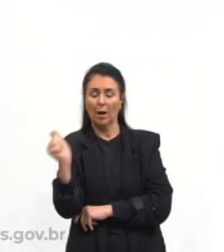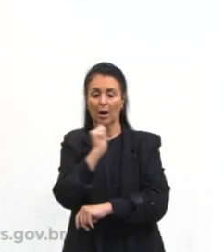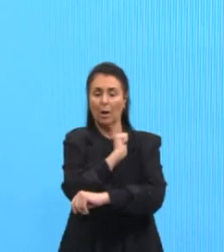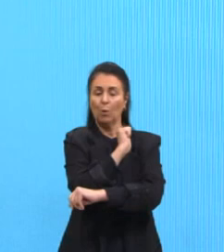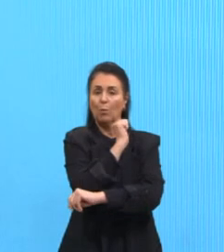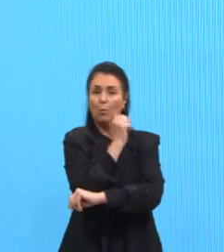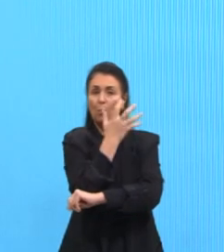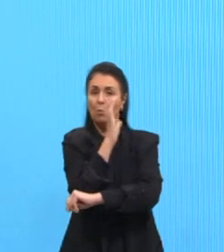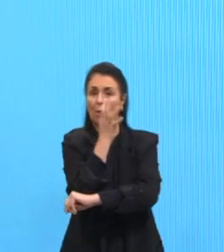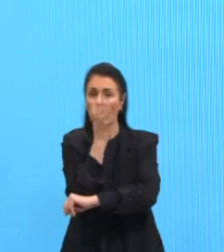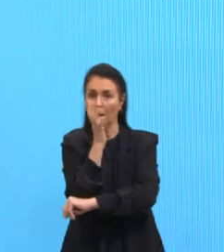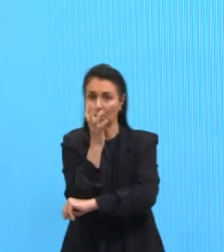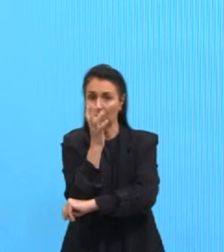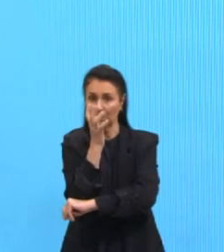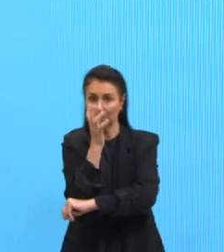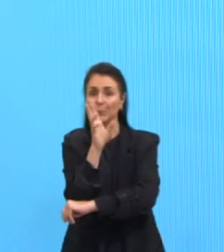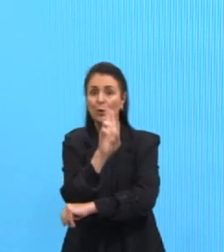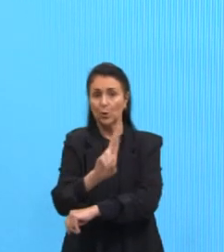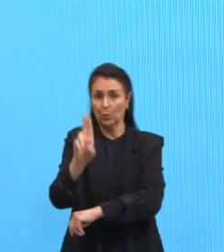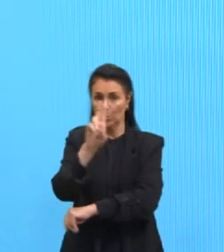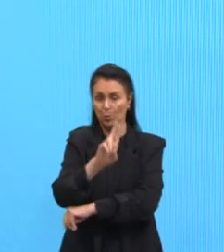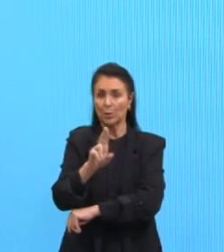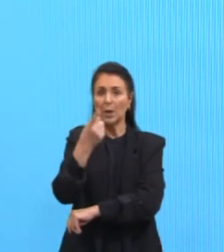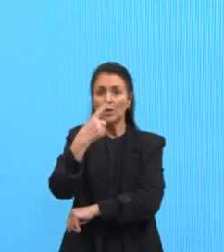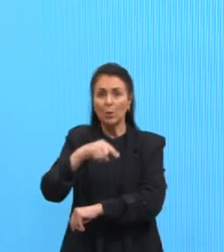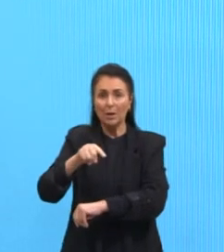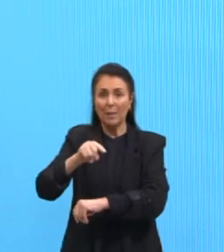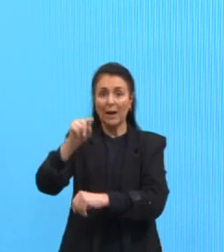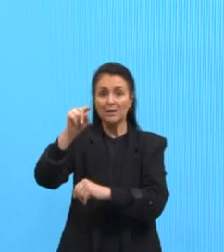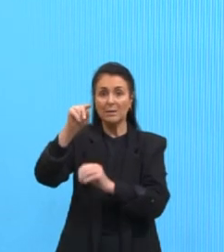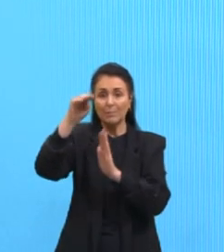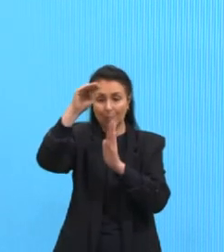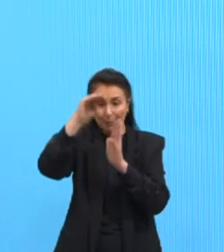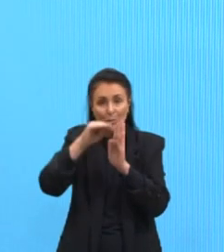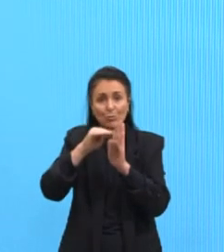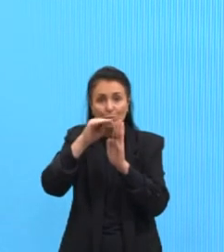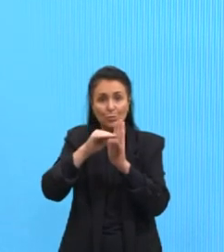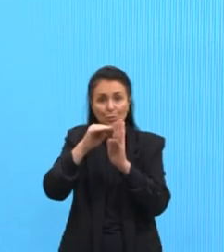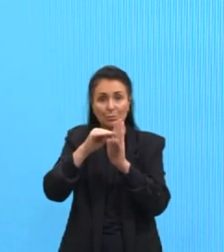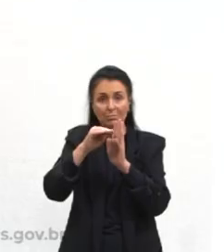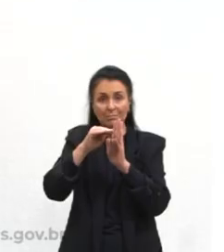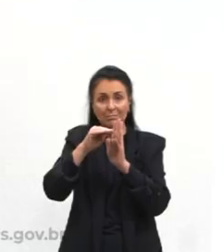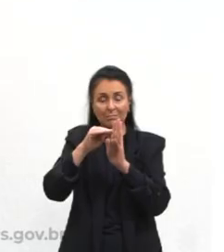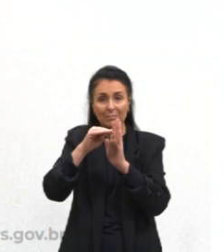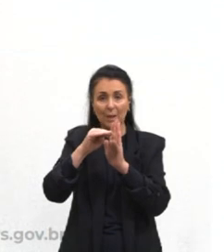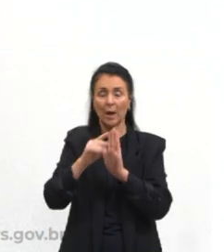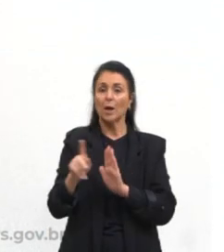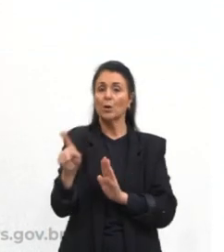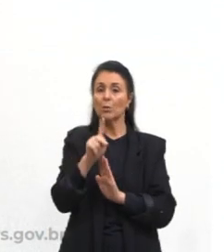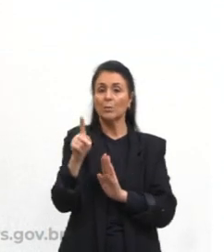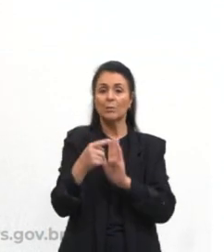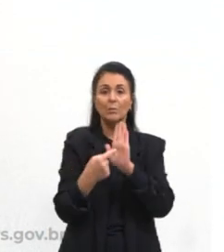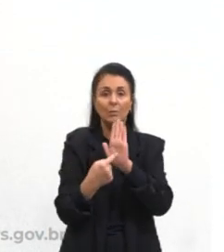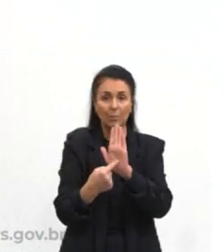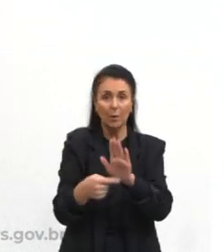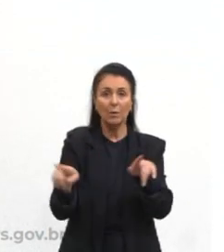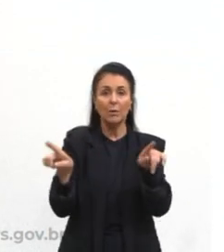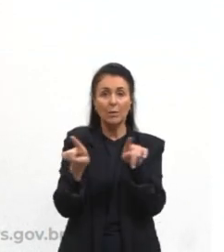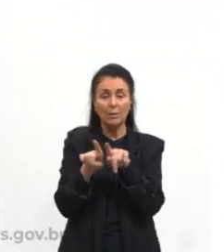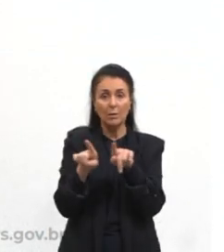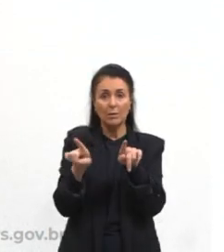coisa ali pode formar lenha e outra mais arbustiva né mas baixinha tá a gurizada e eu trago para vocês uma